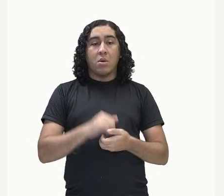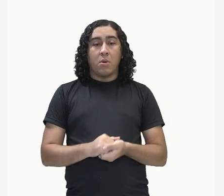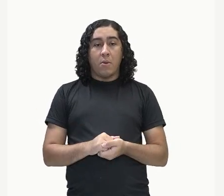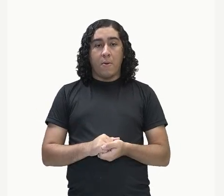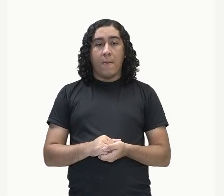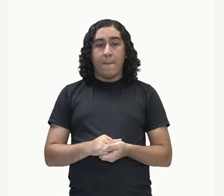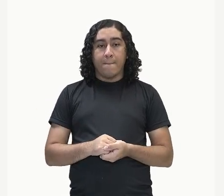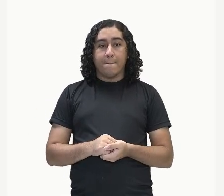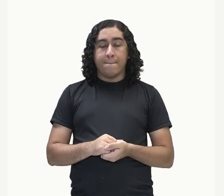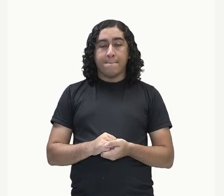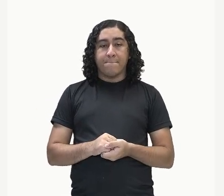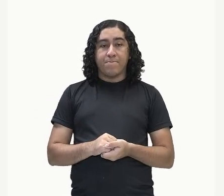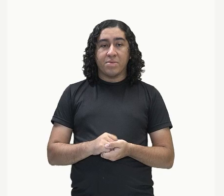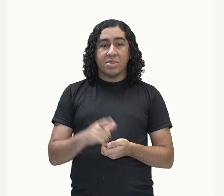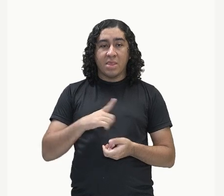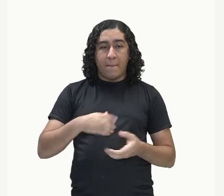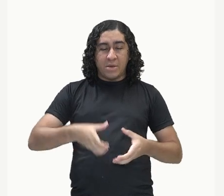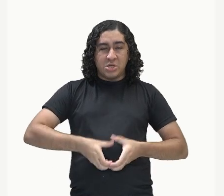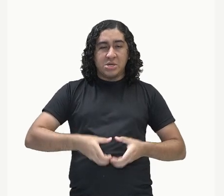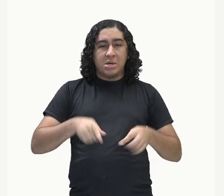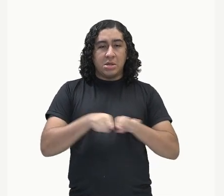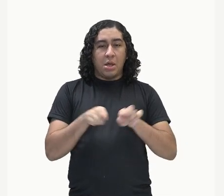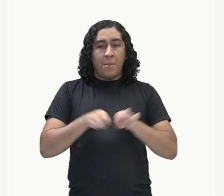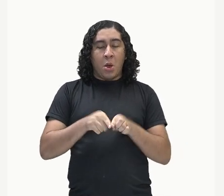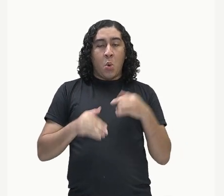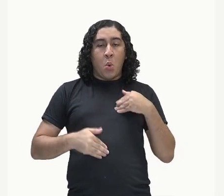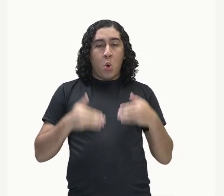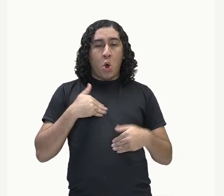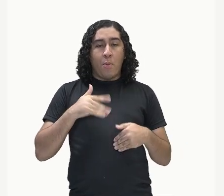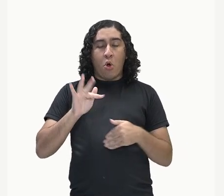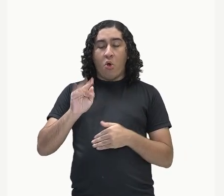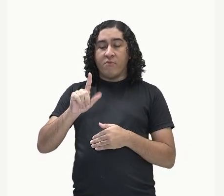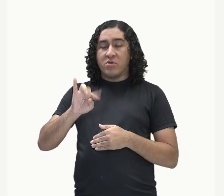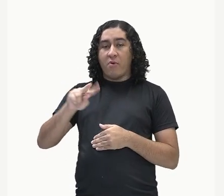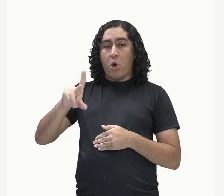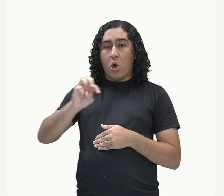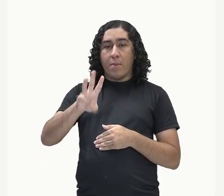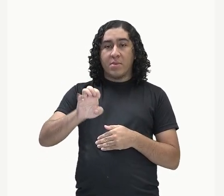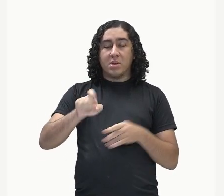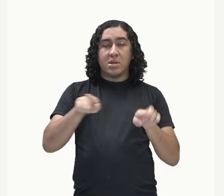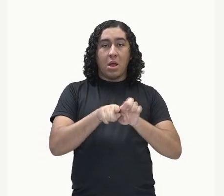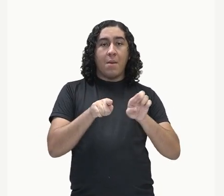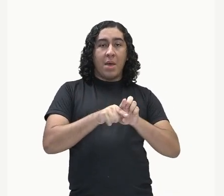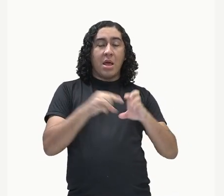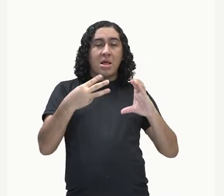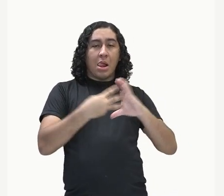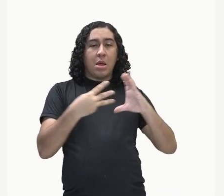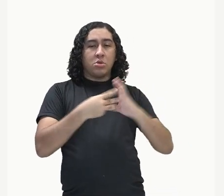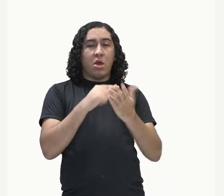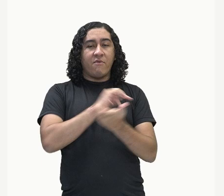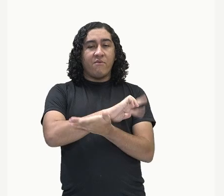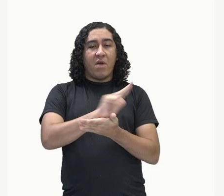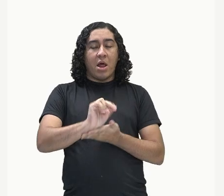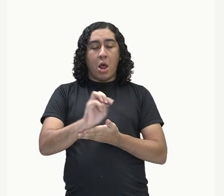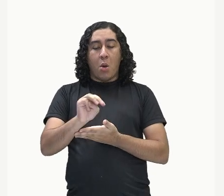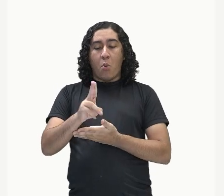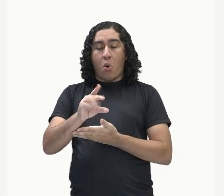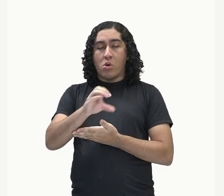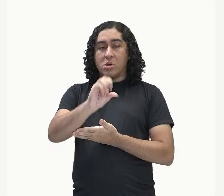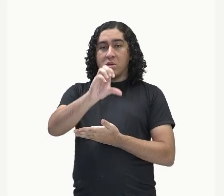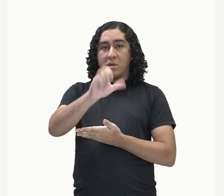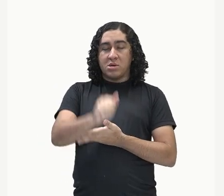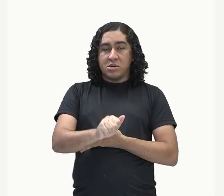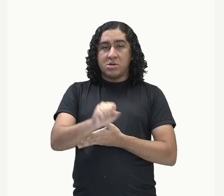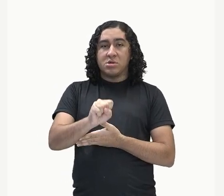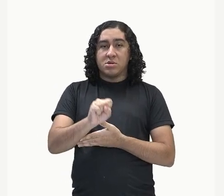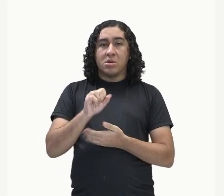vai apresentar um corpo fusiforme, uma pele com muitas glândulas mucosas, que é exatamente para eliminar o